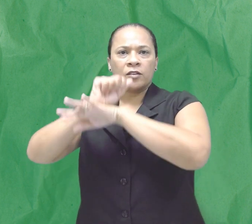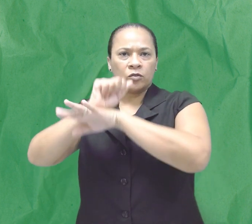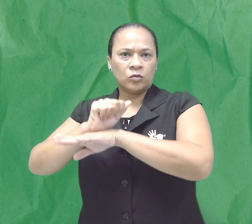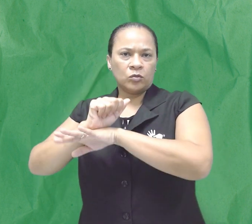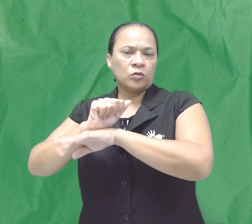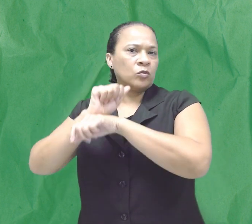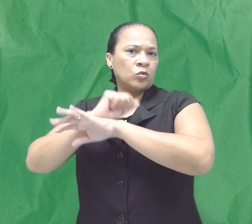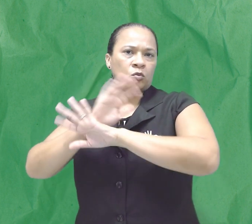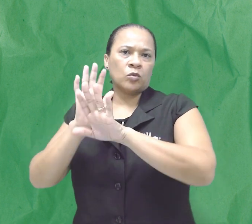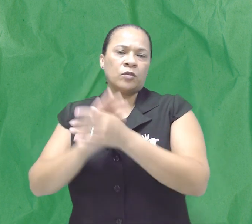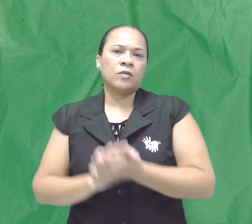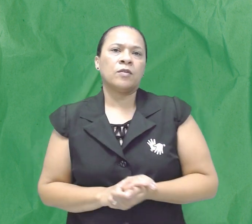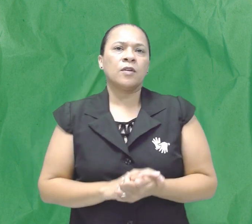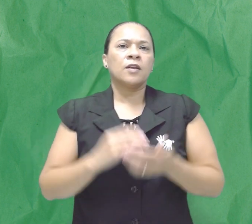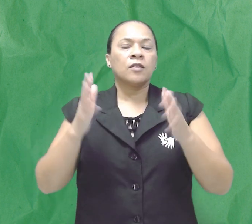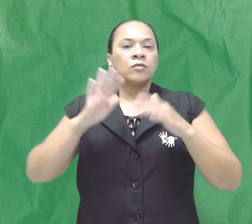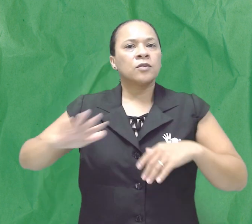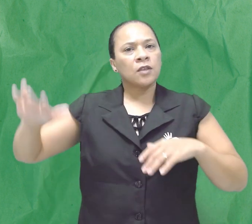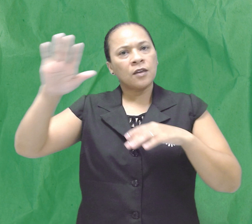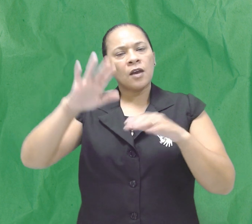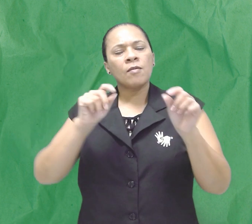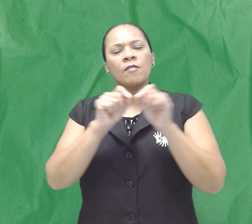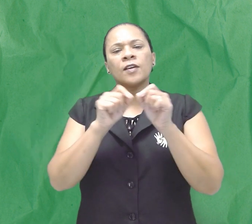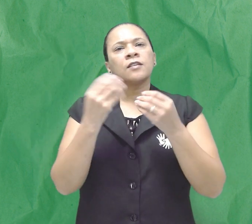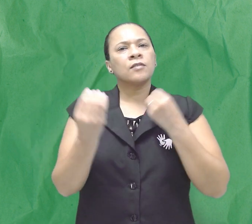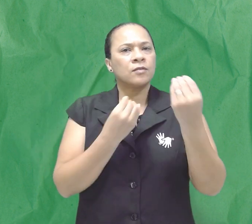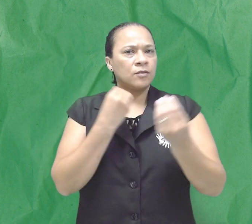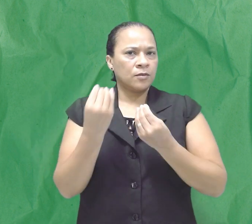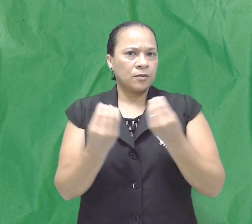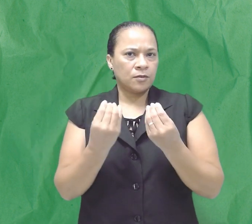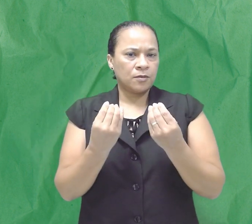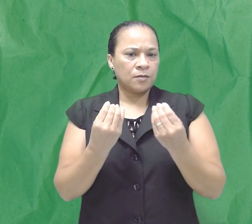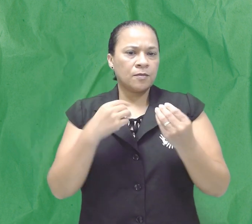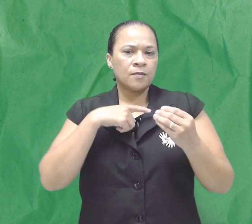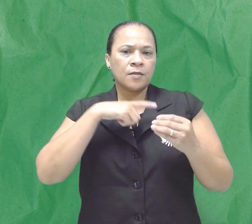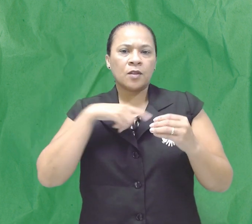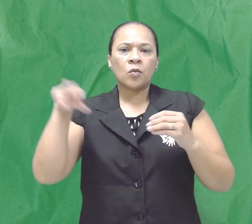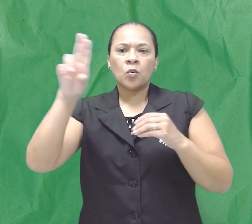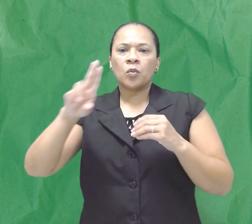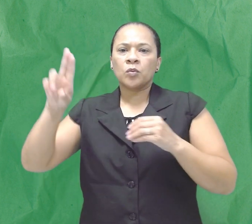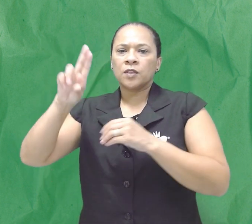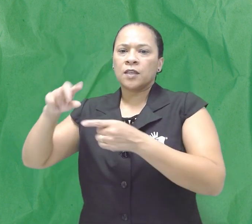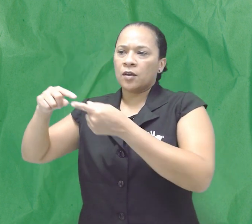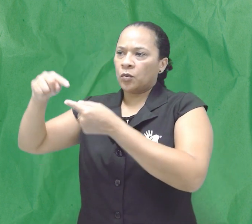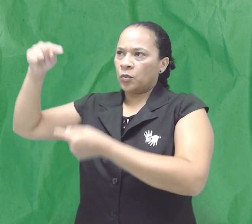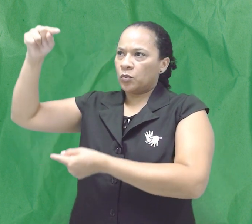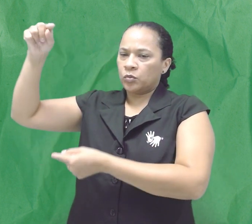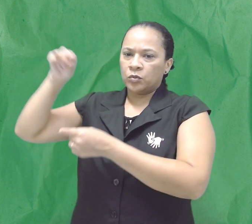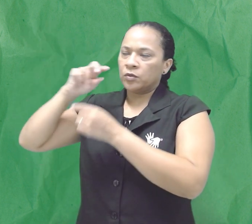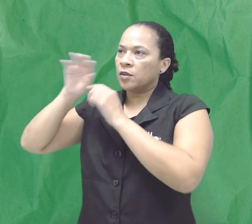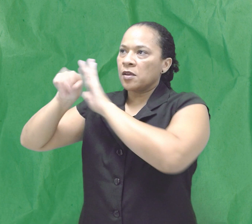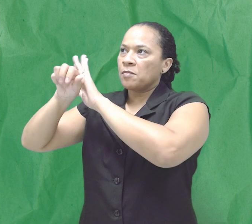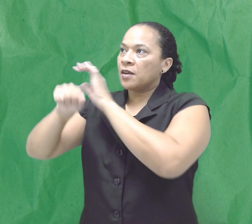tá? E, de modo geral, para realizar essa titulação, nós vamos precisar de um Erlenmeyer, de uma bureta e